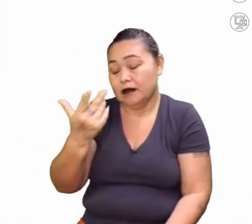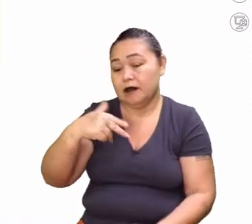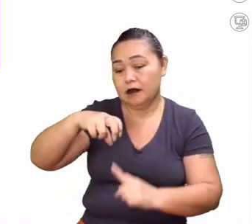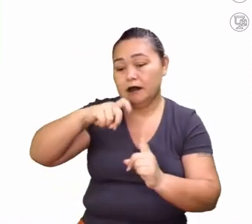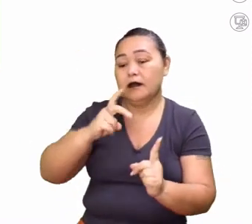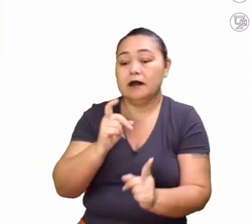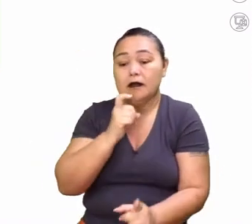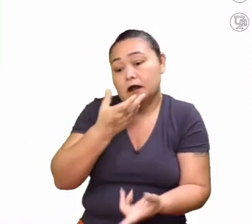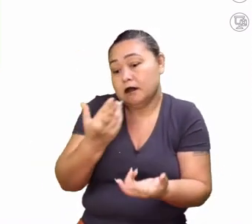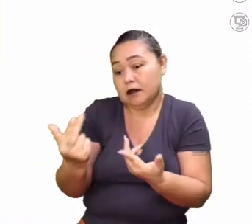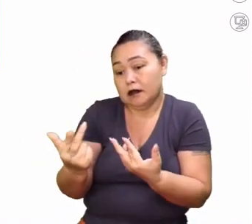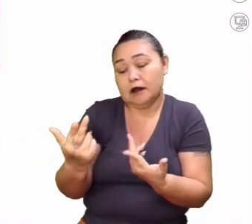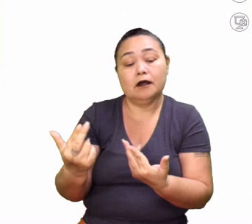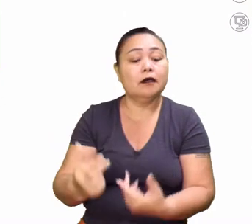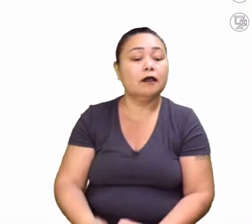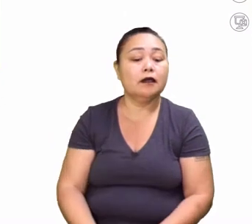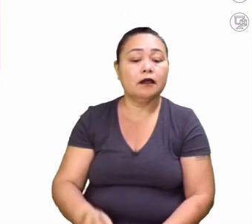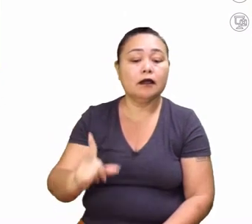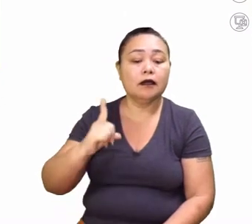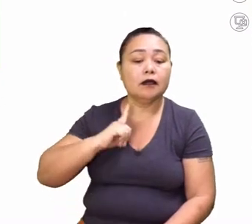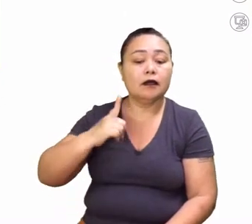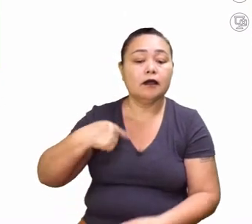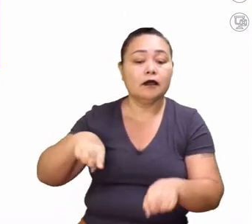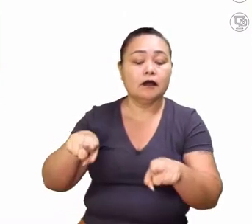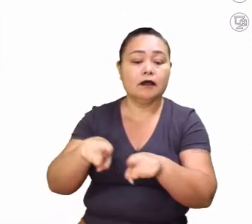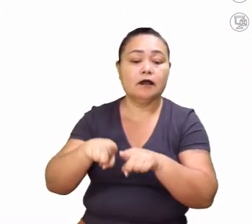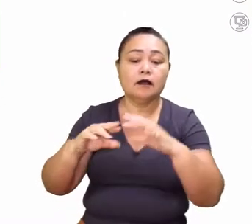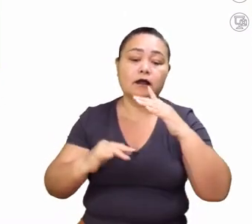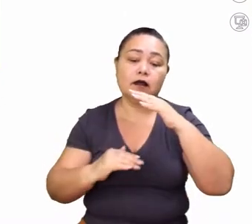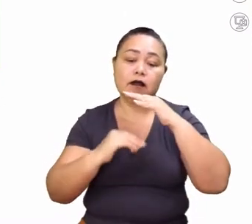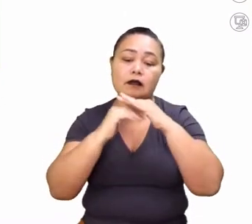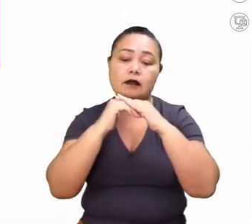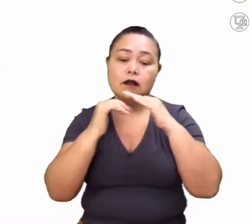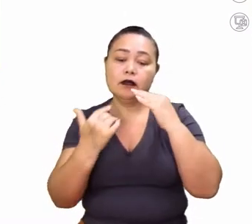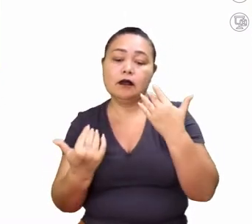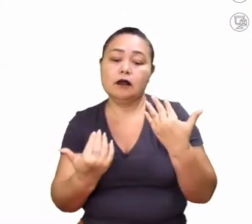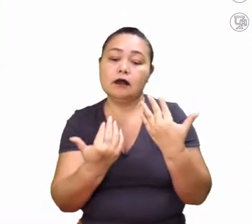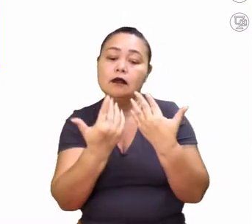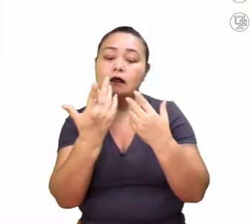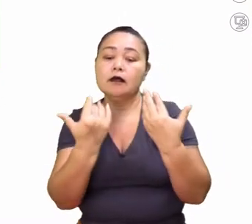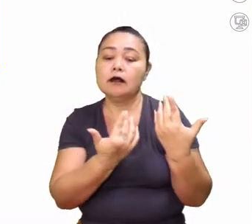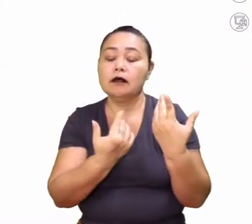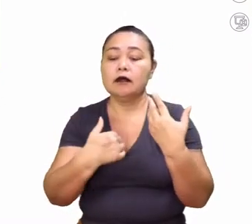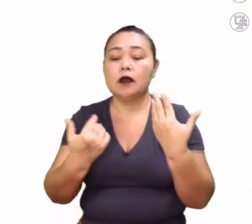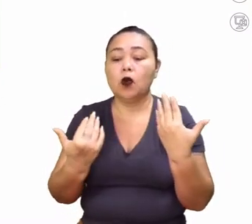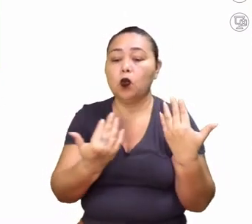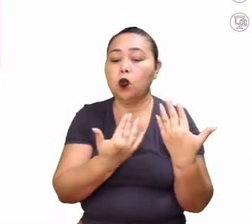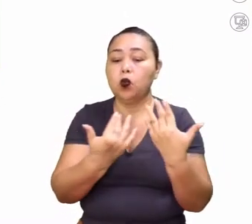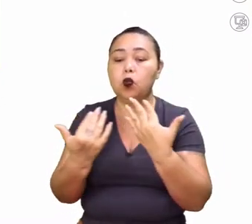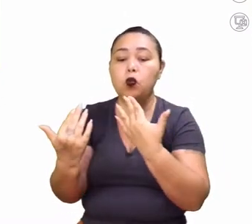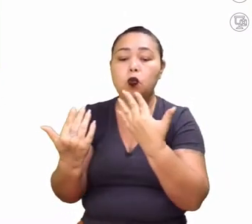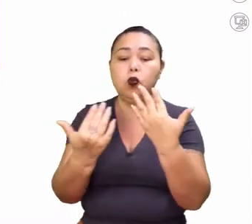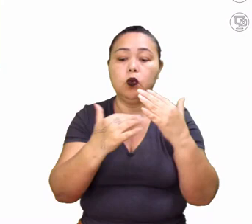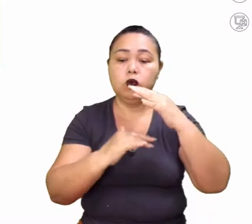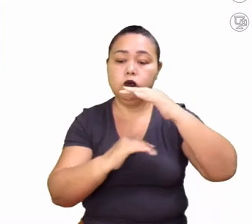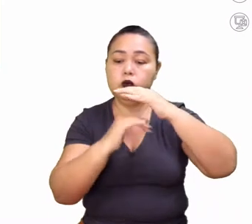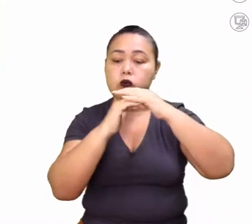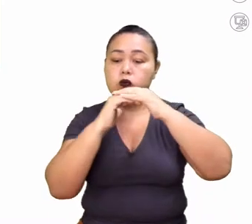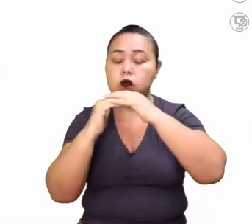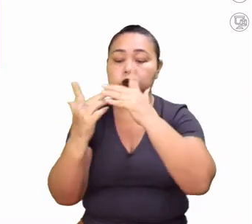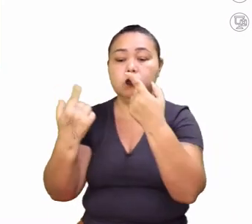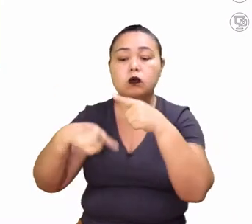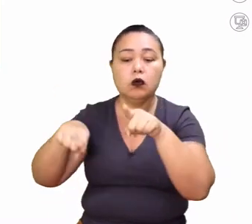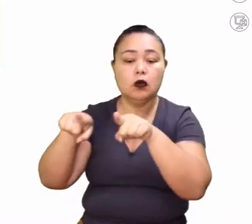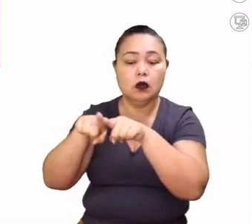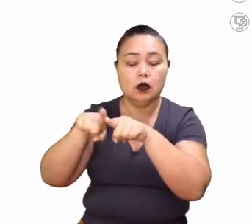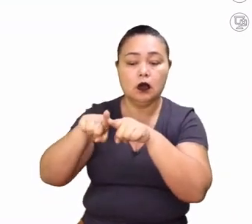um composto aumenta a pressão do fluido no estado gasoso provocando aumento temperatura e tem o trocador aquela serpentina que tem na